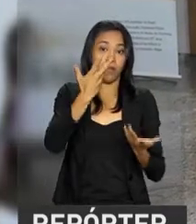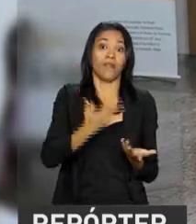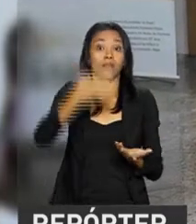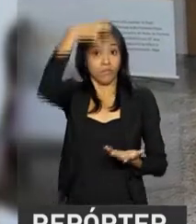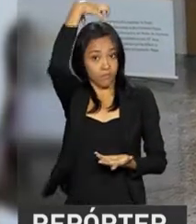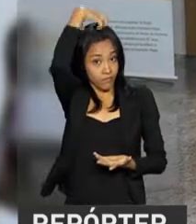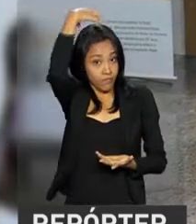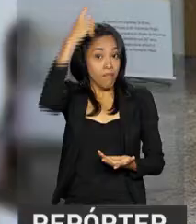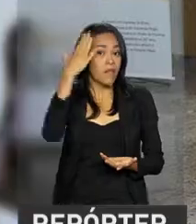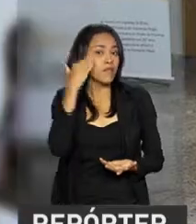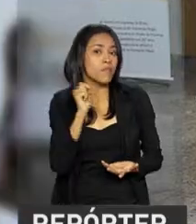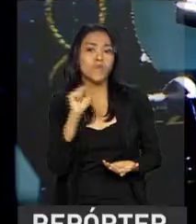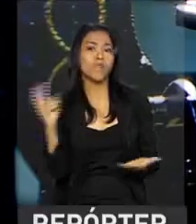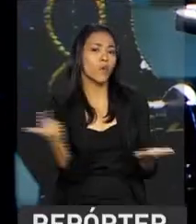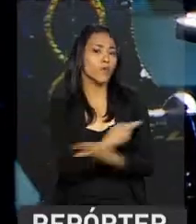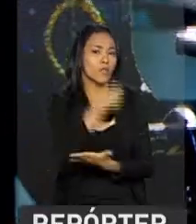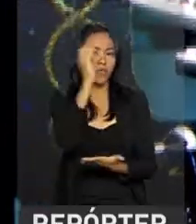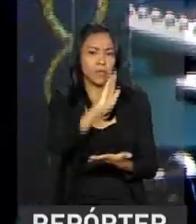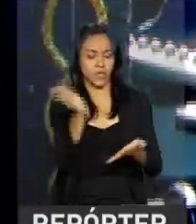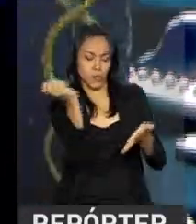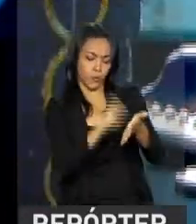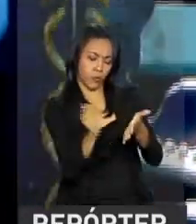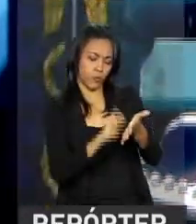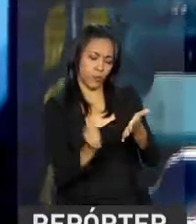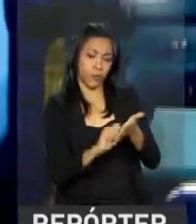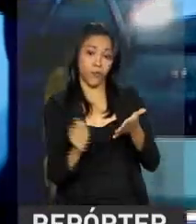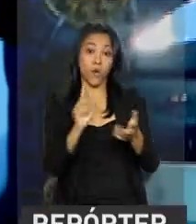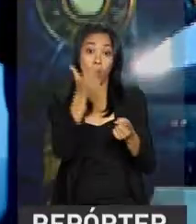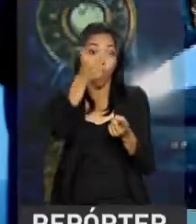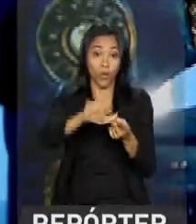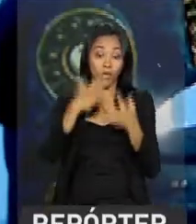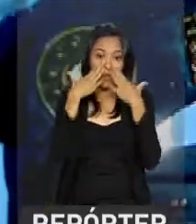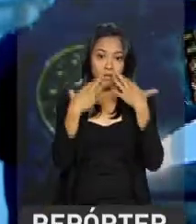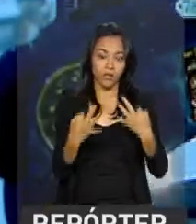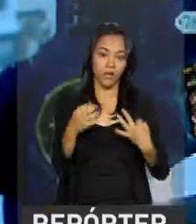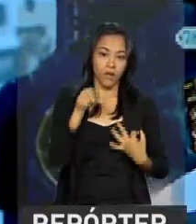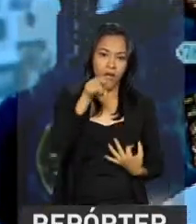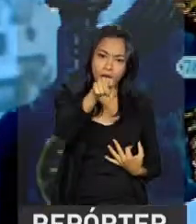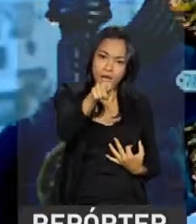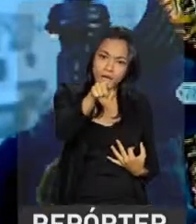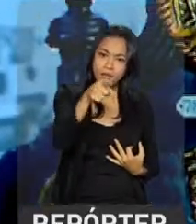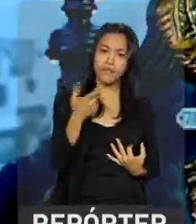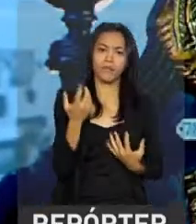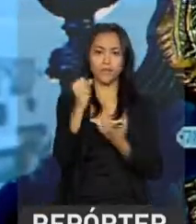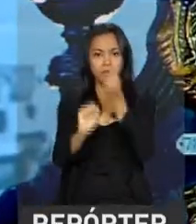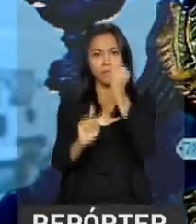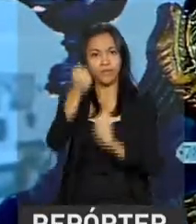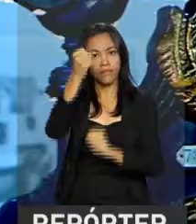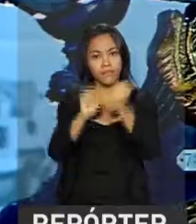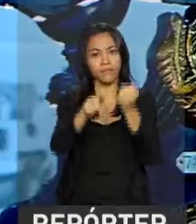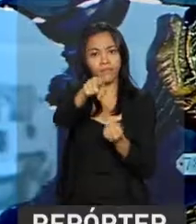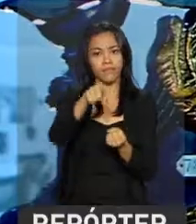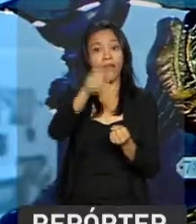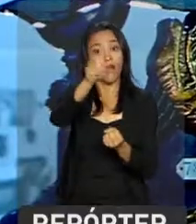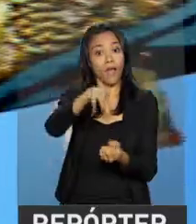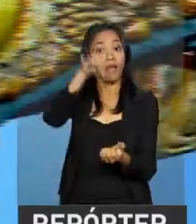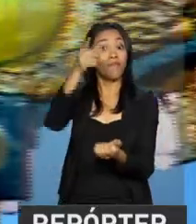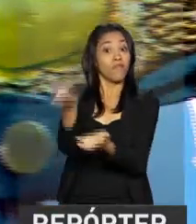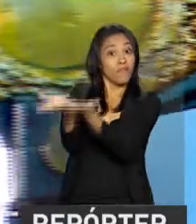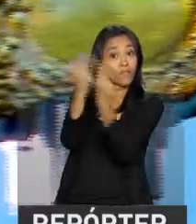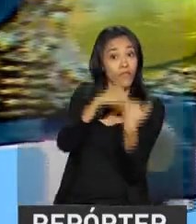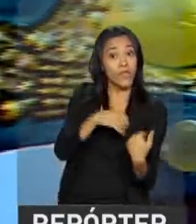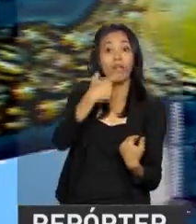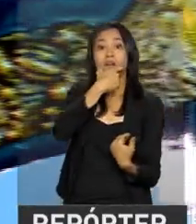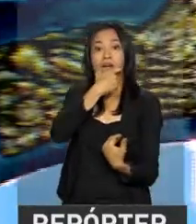do brasil com uma outra peça que chama a atenção esta máquina tipográfica de origem inglesa